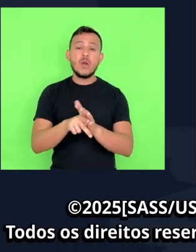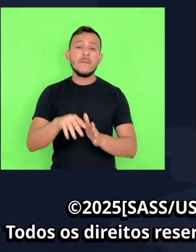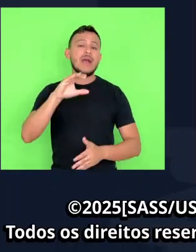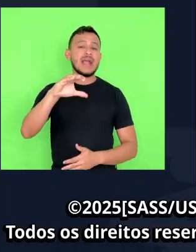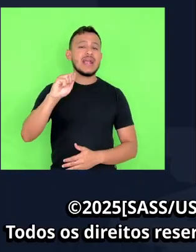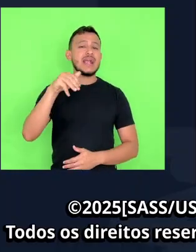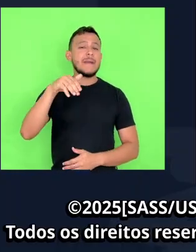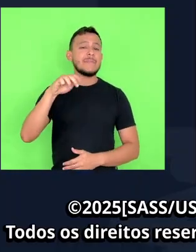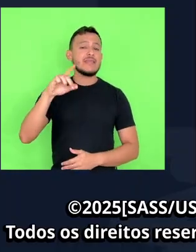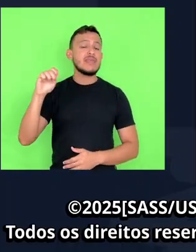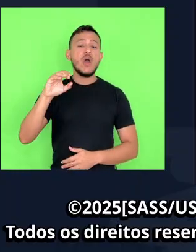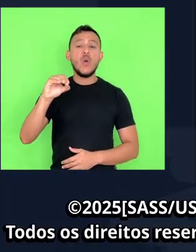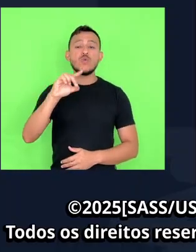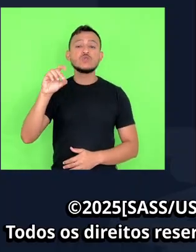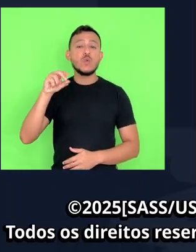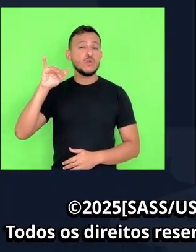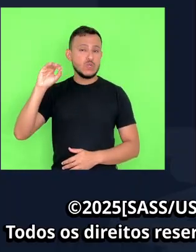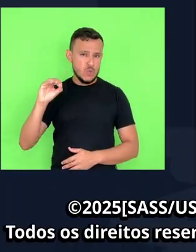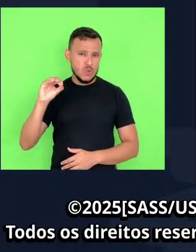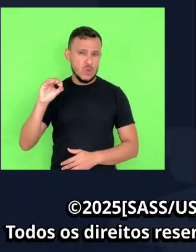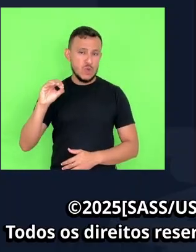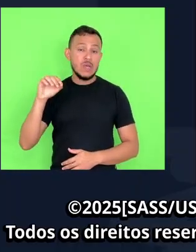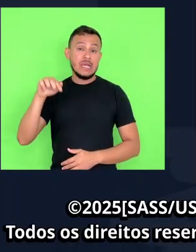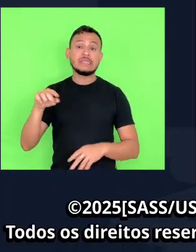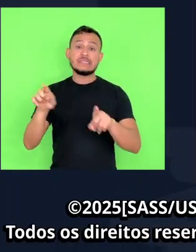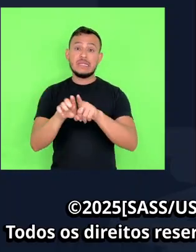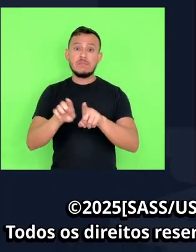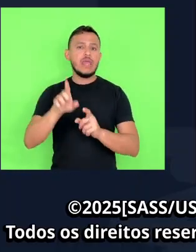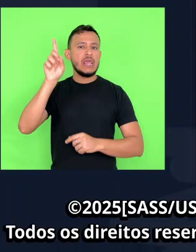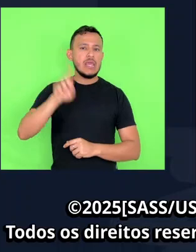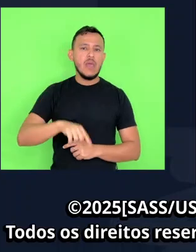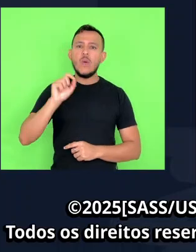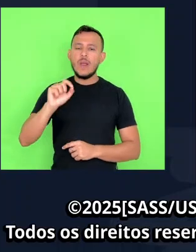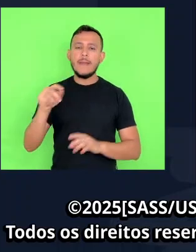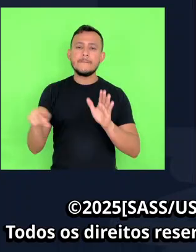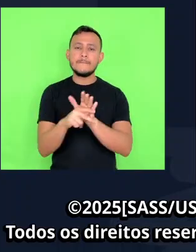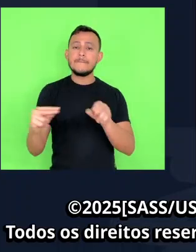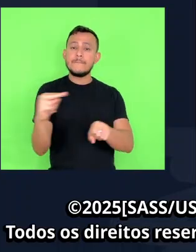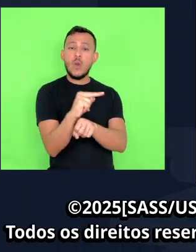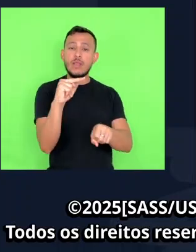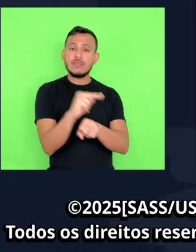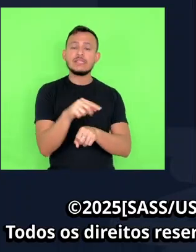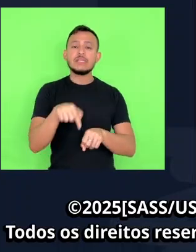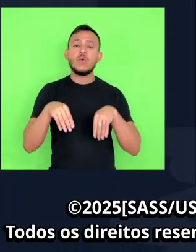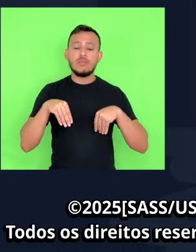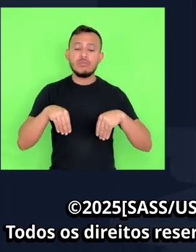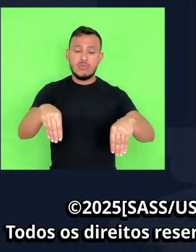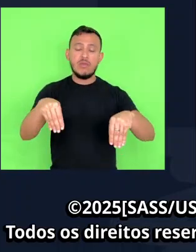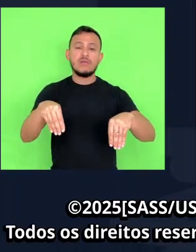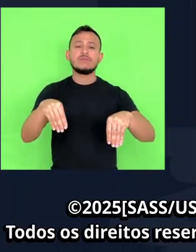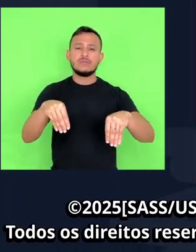ozônio estratosféricos. Então, depressão do ozônio, que é uma camada de proteção da Terra